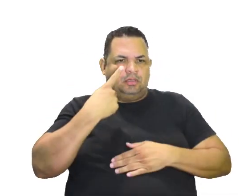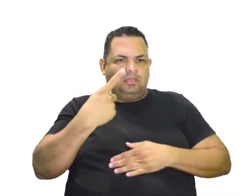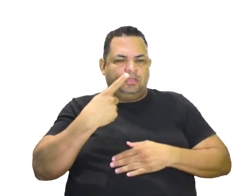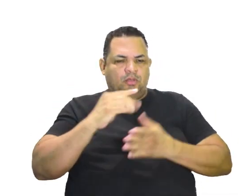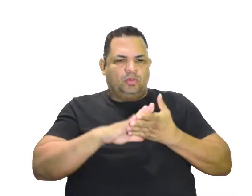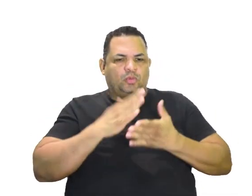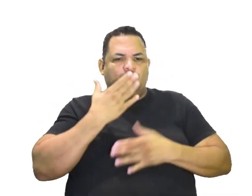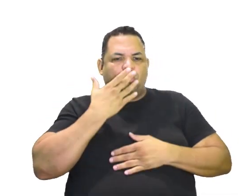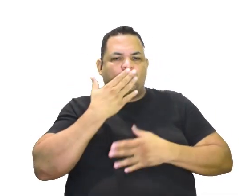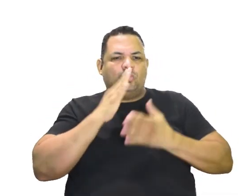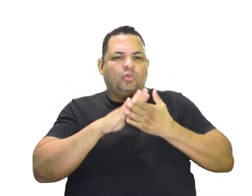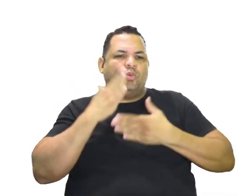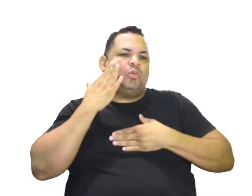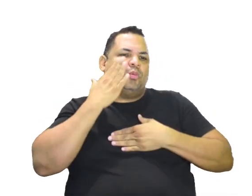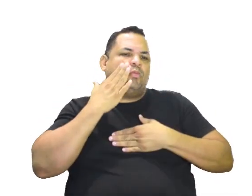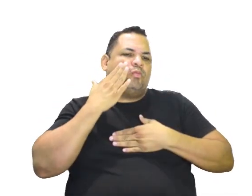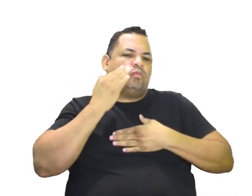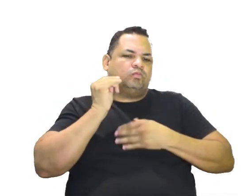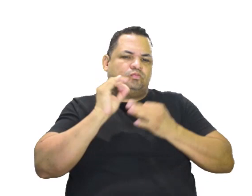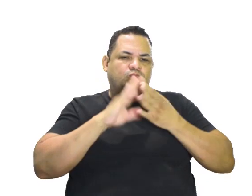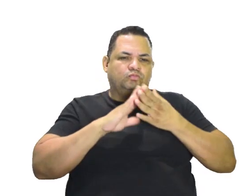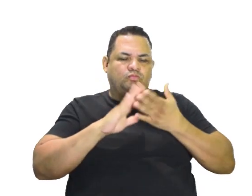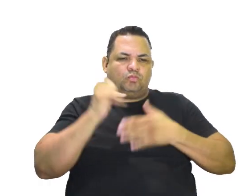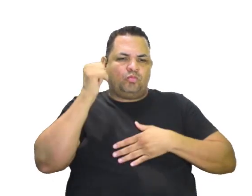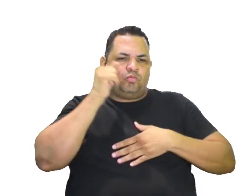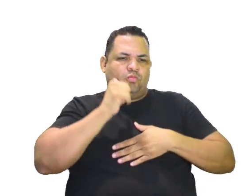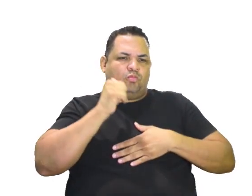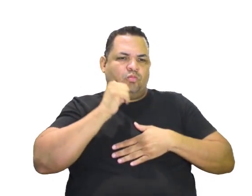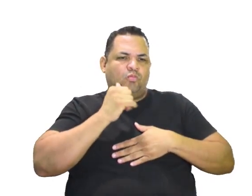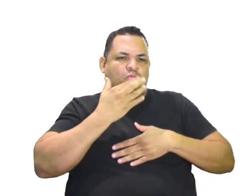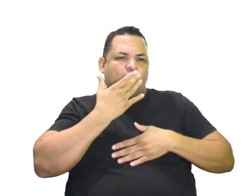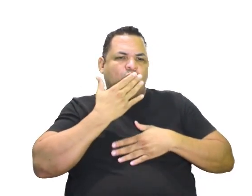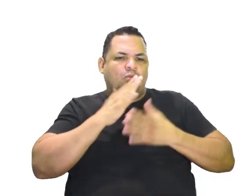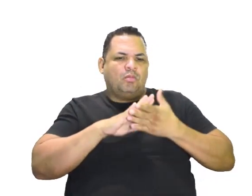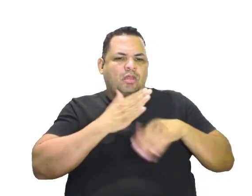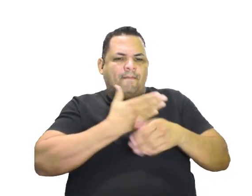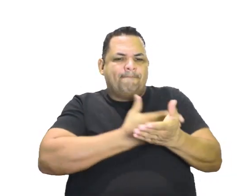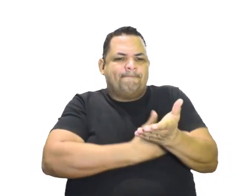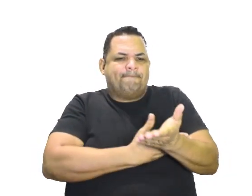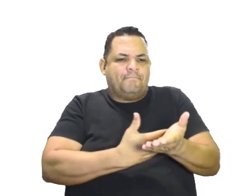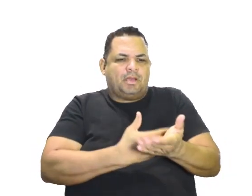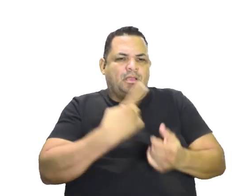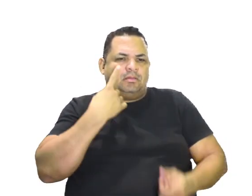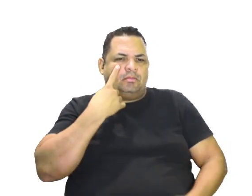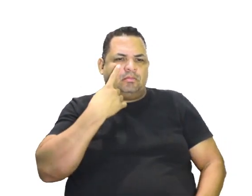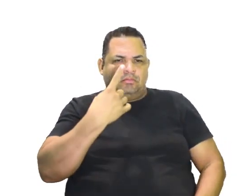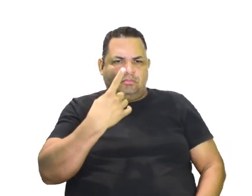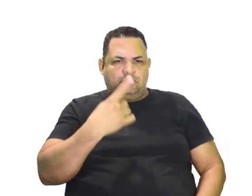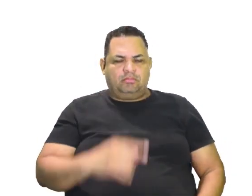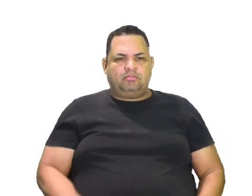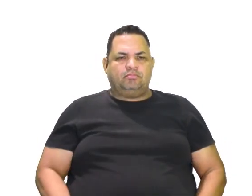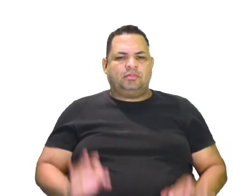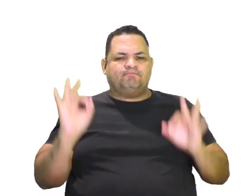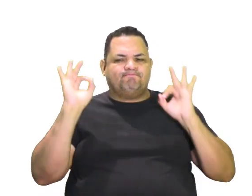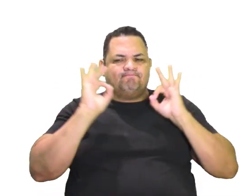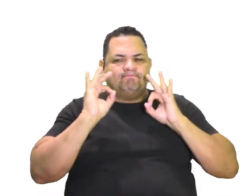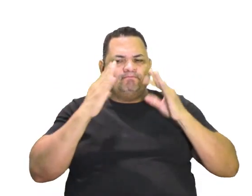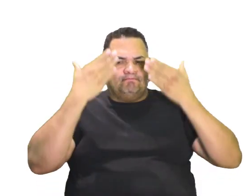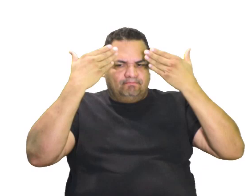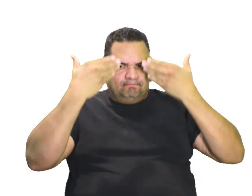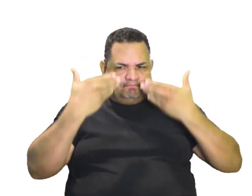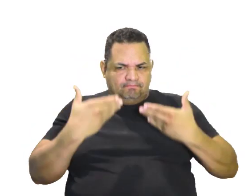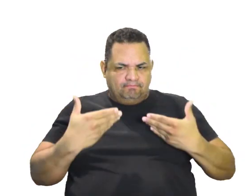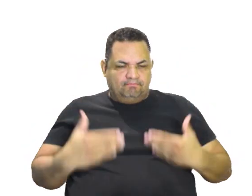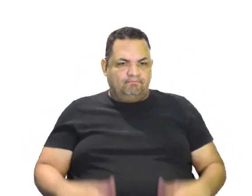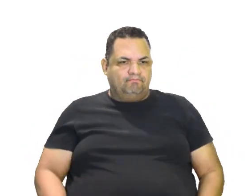vê essa cor de pele, uma mulher de cor, uma mulher branca, né? Você vê aí que é